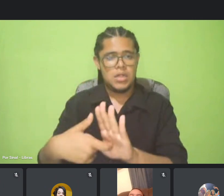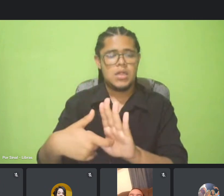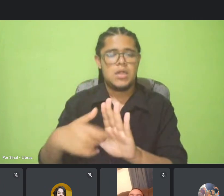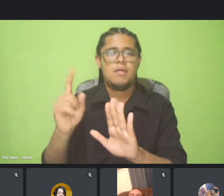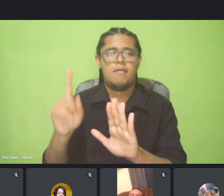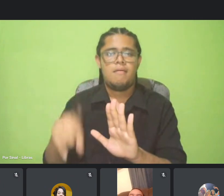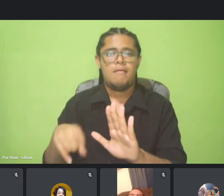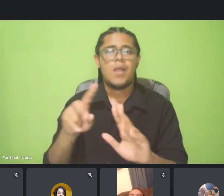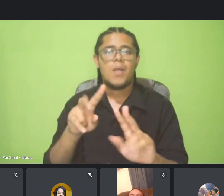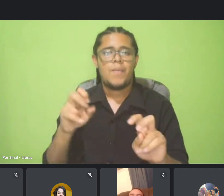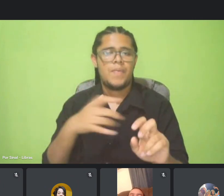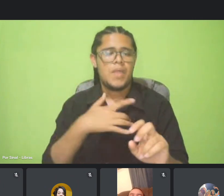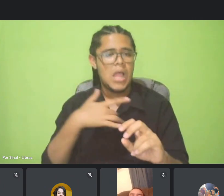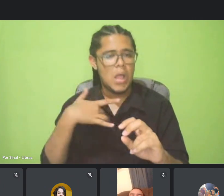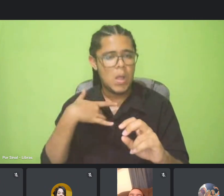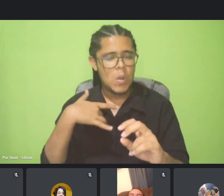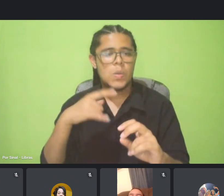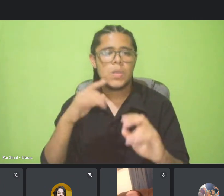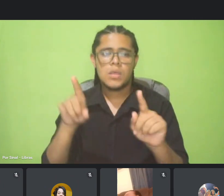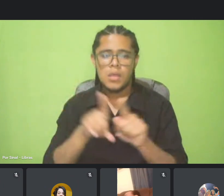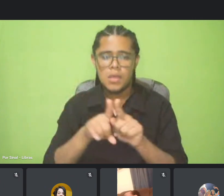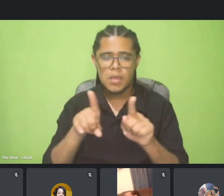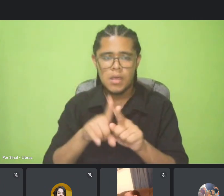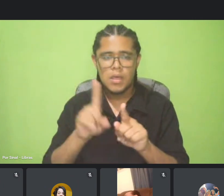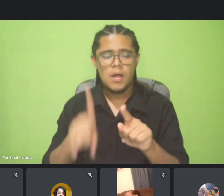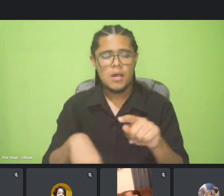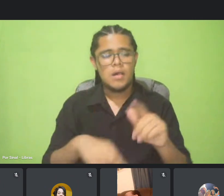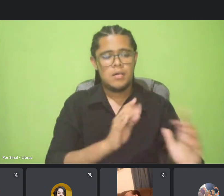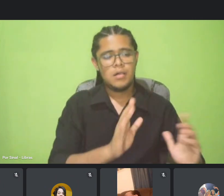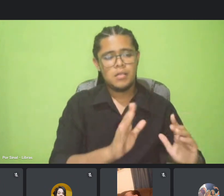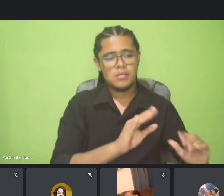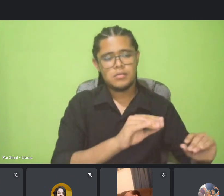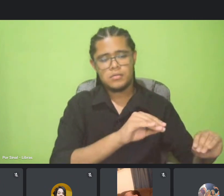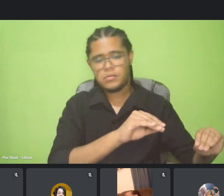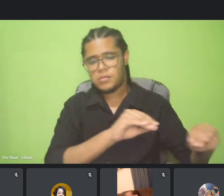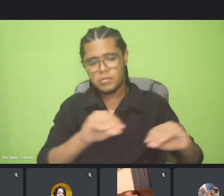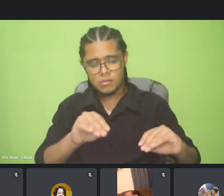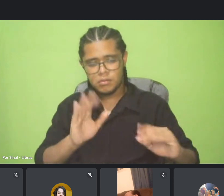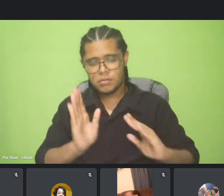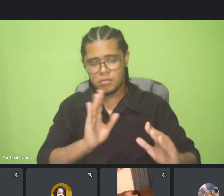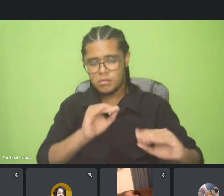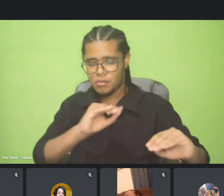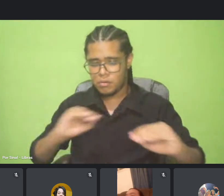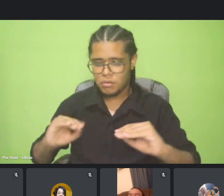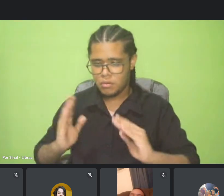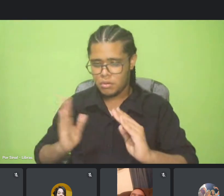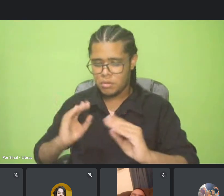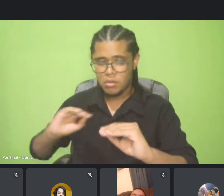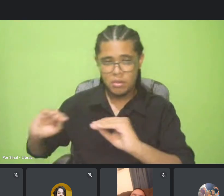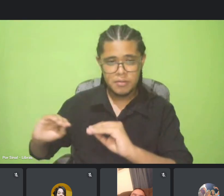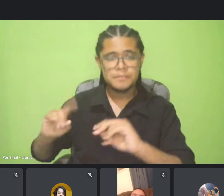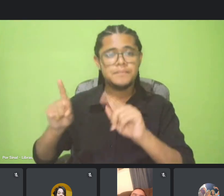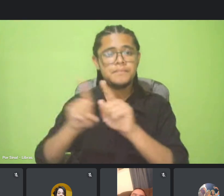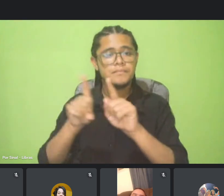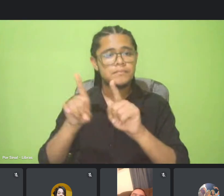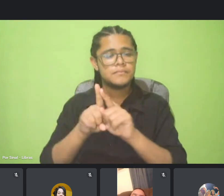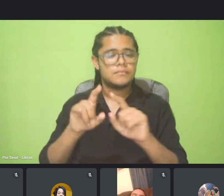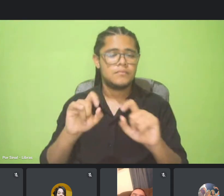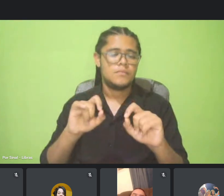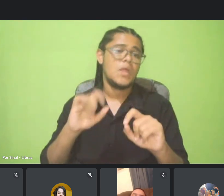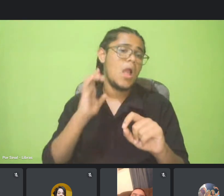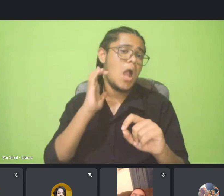e circenses, e aí eu creio que essa lei justifica também essa questão do que você está fazendo, entendeu?